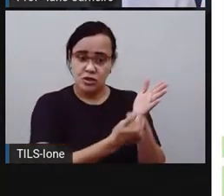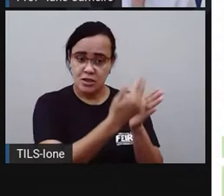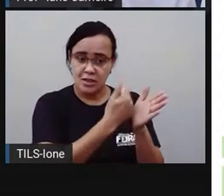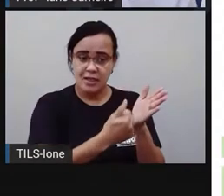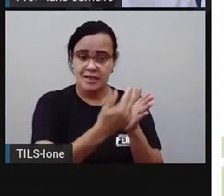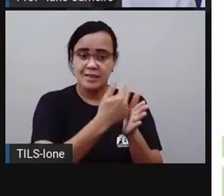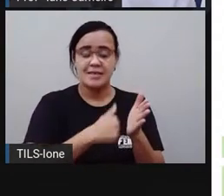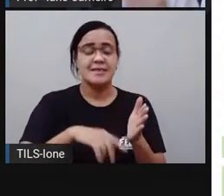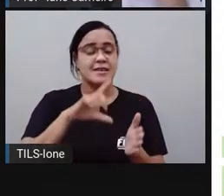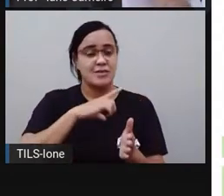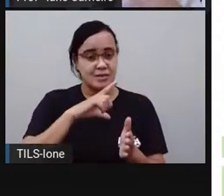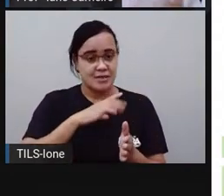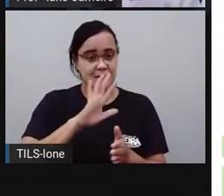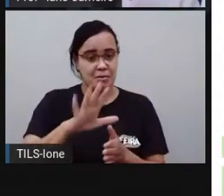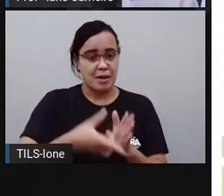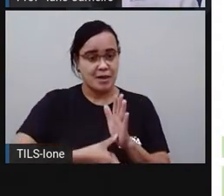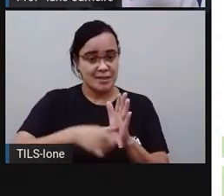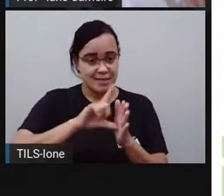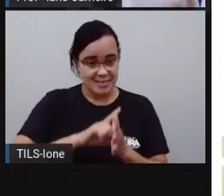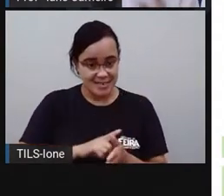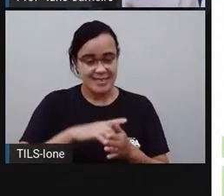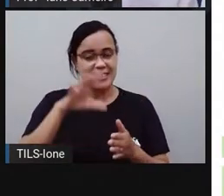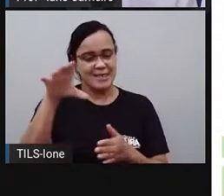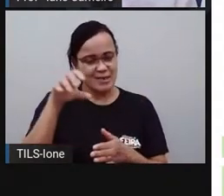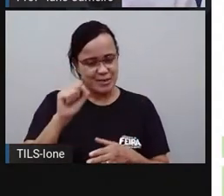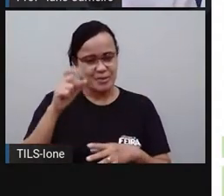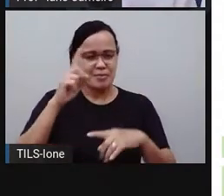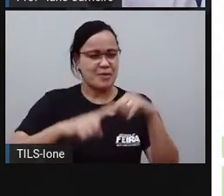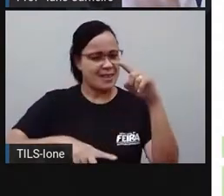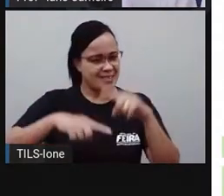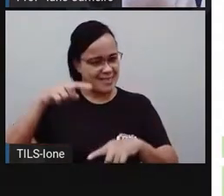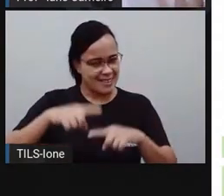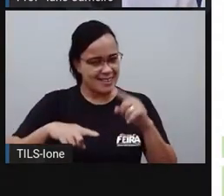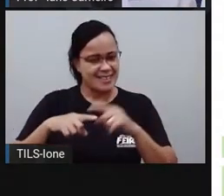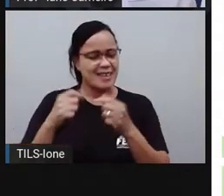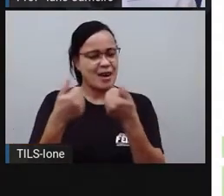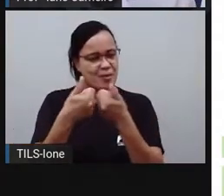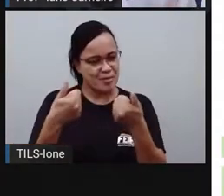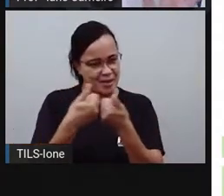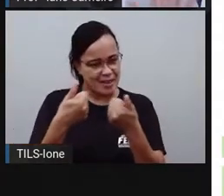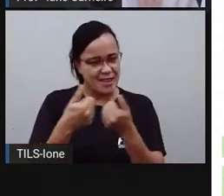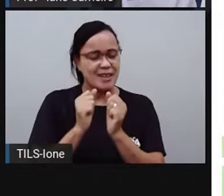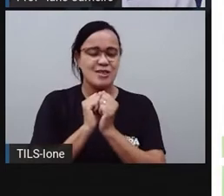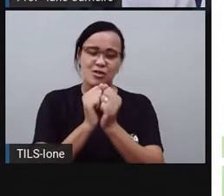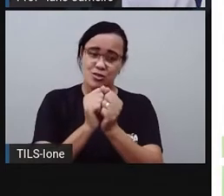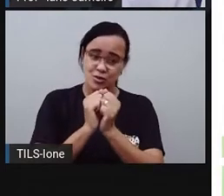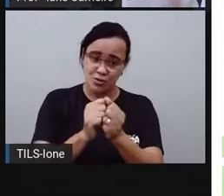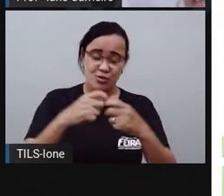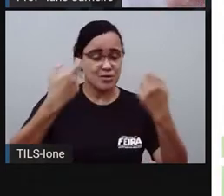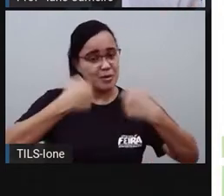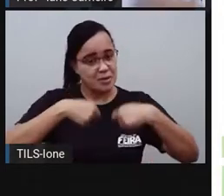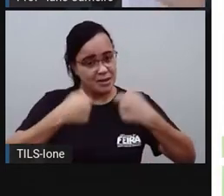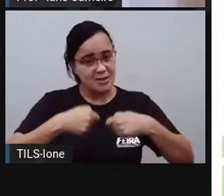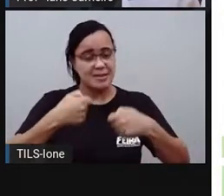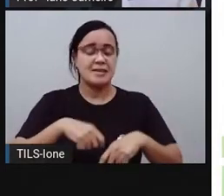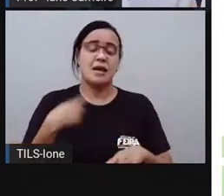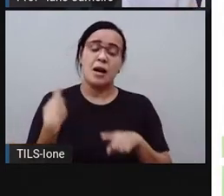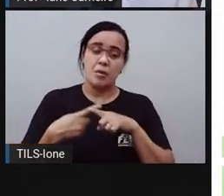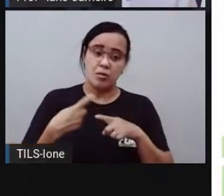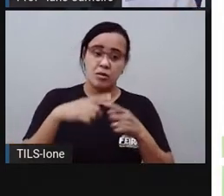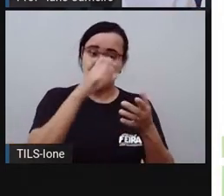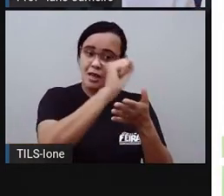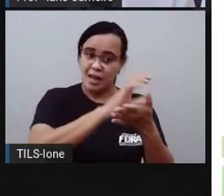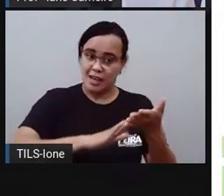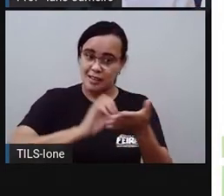a prova já pede que você pegue aí o seu material, deixe aí todo do seu lado, porque a gente vai fazer algumas atividades e aí você vai